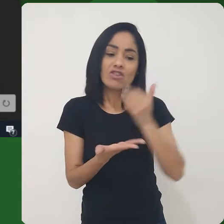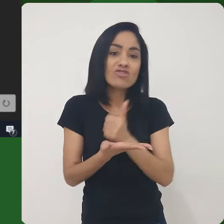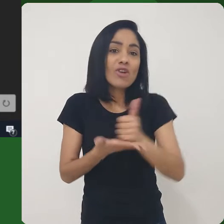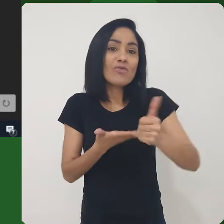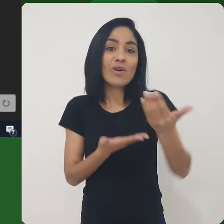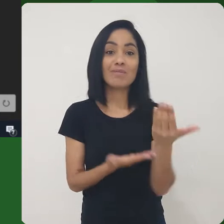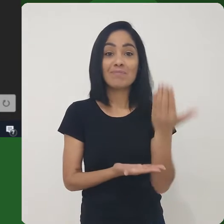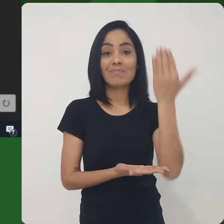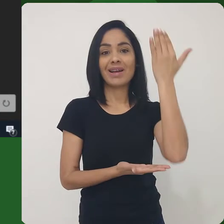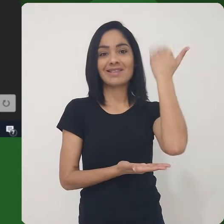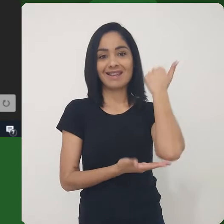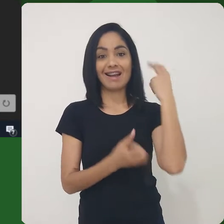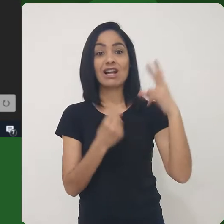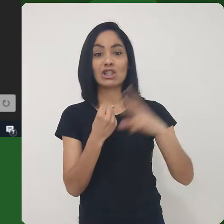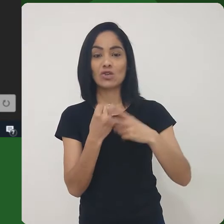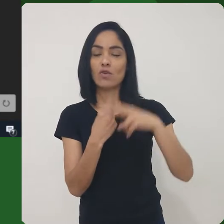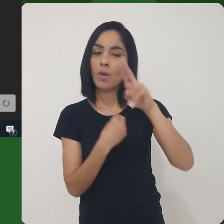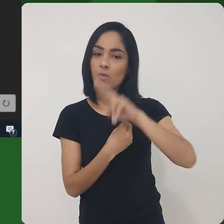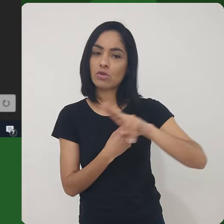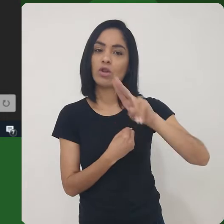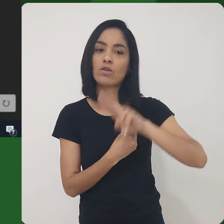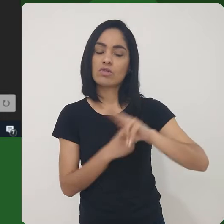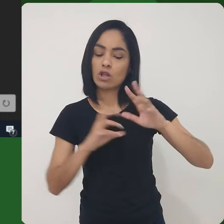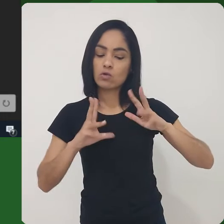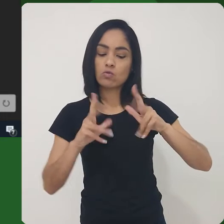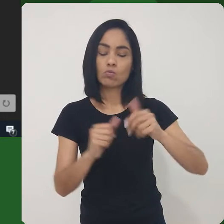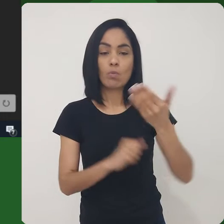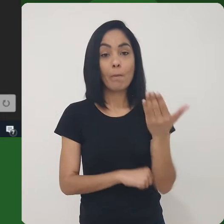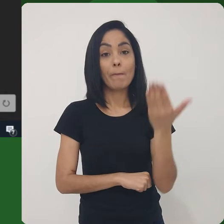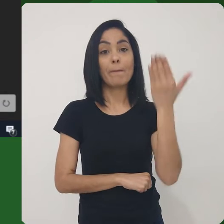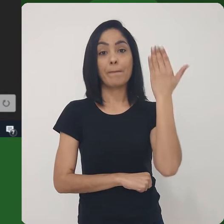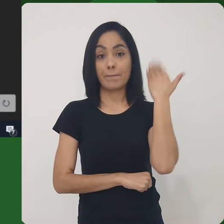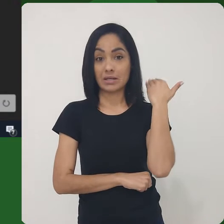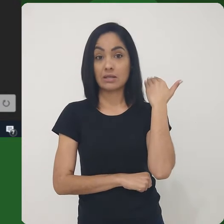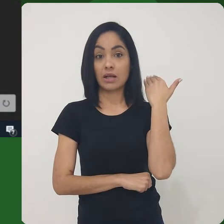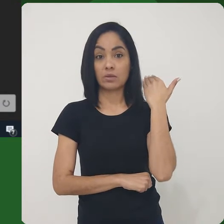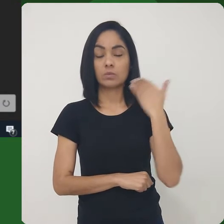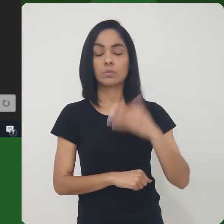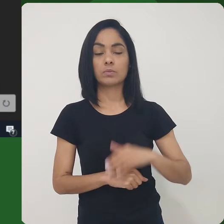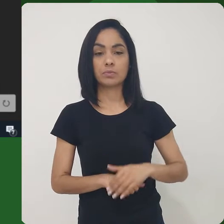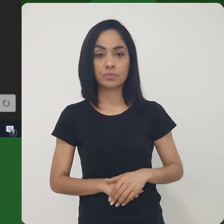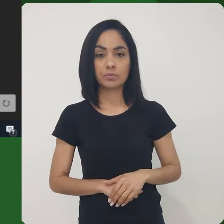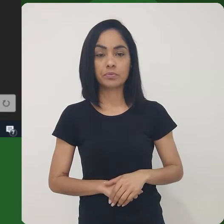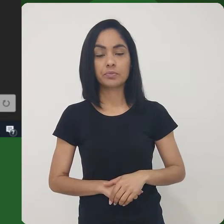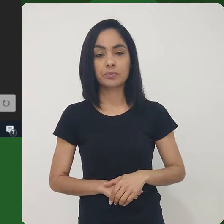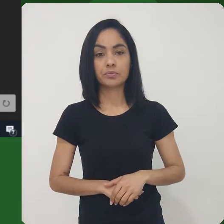eles decidem. Não. Todos os verbos no passado.